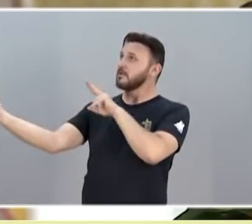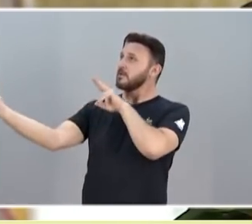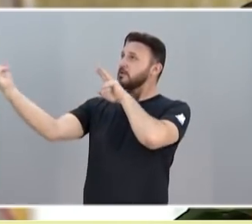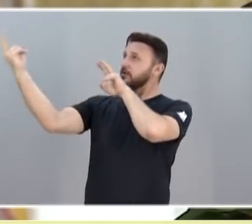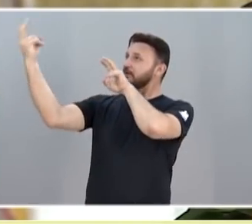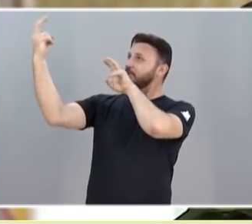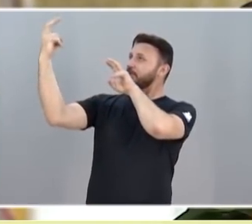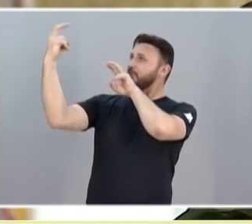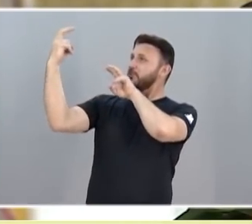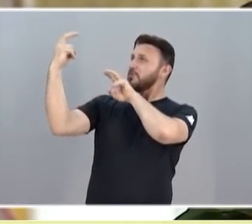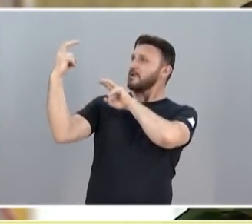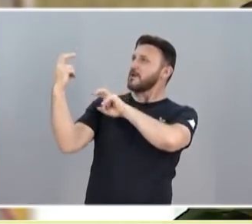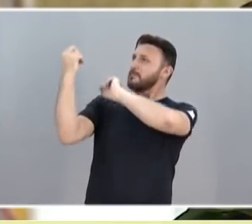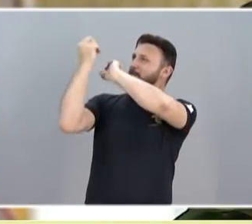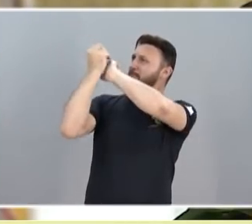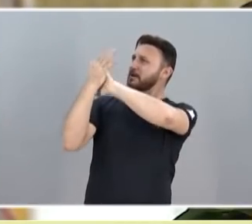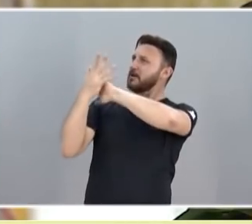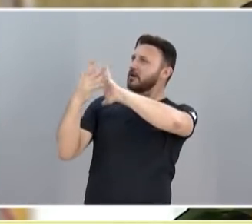fazei